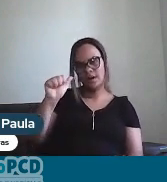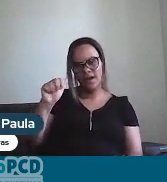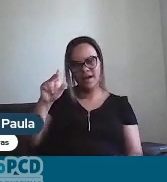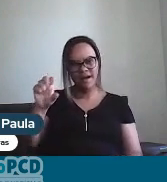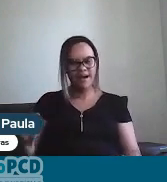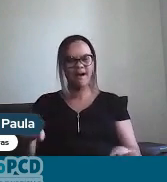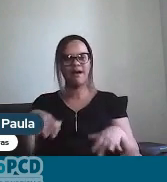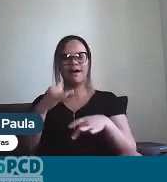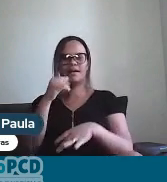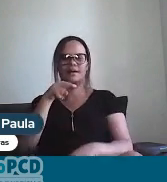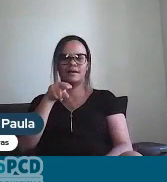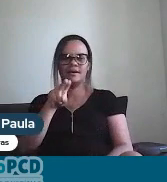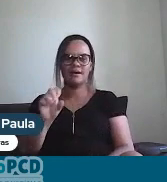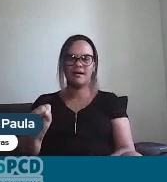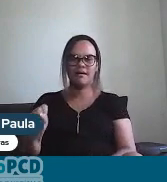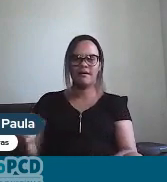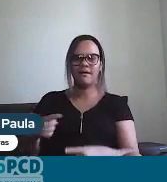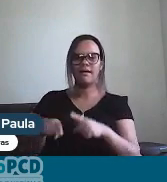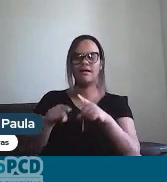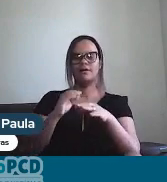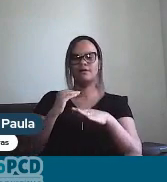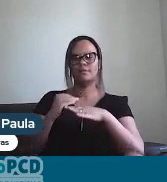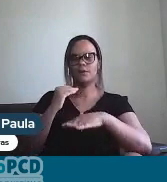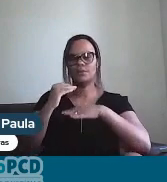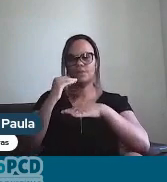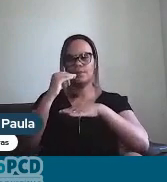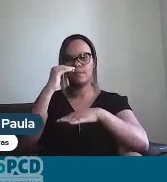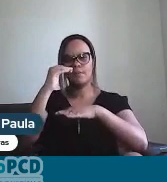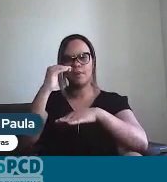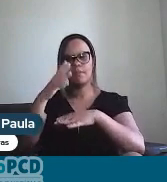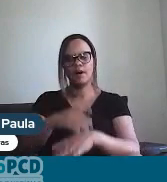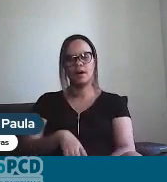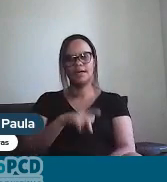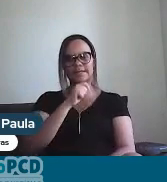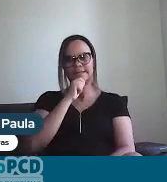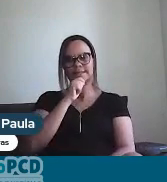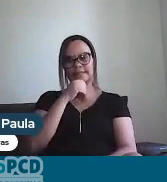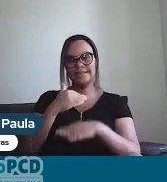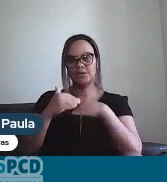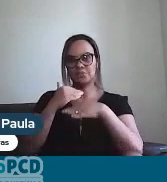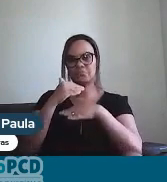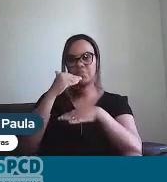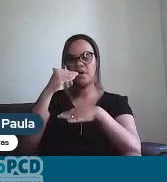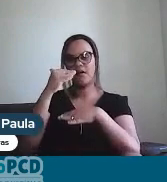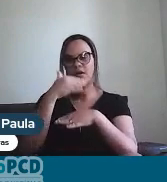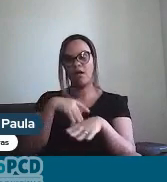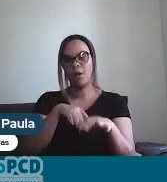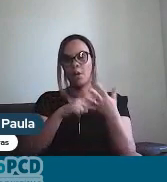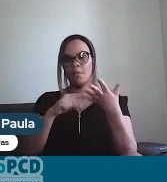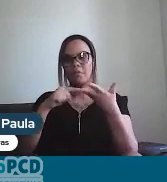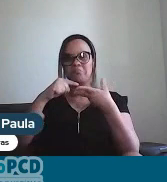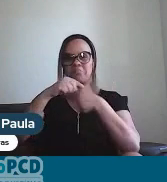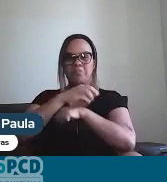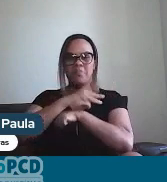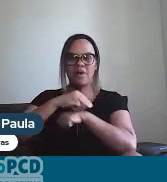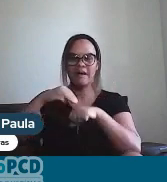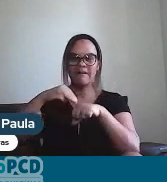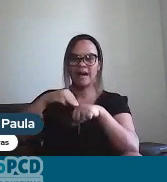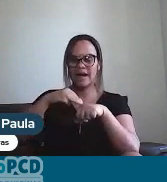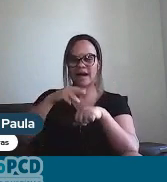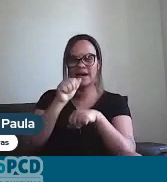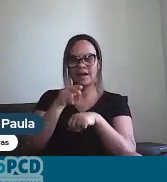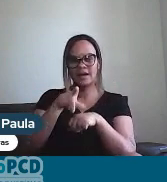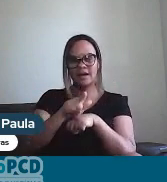INSS? Então, isso está sendo construído ainda, por isso até que o grupo de trabalho envolve vários ministérios, né? Todos eles, na verdade, nem que sejam